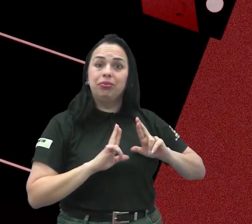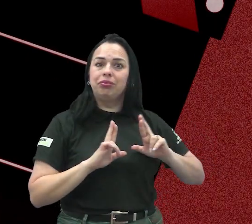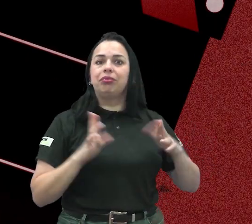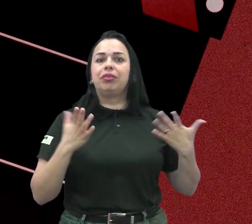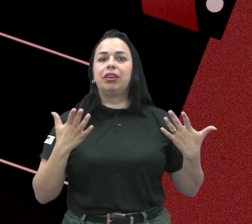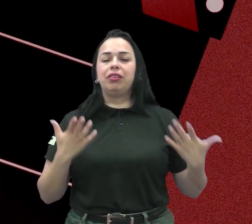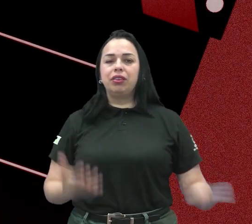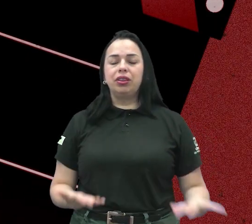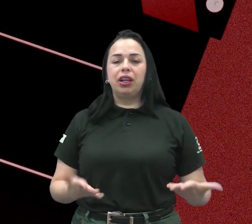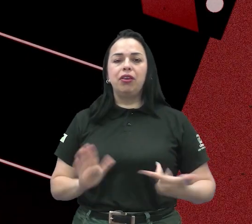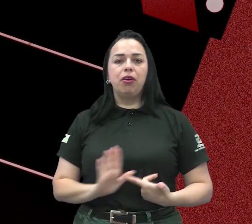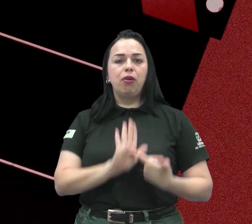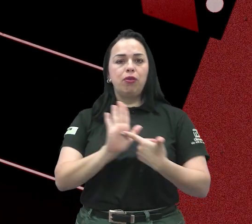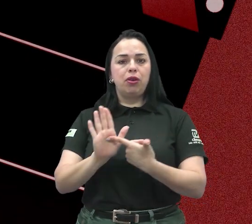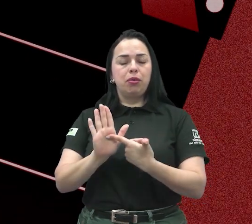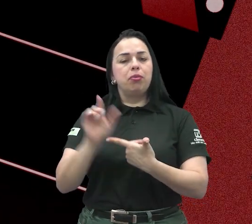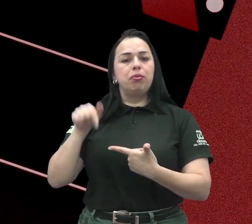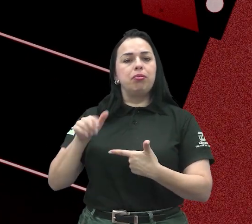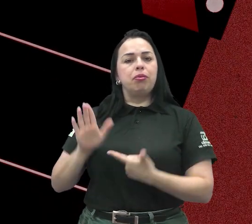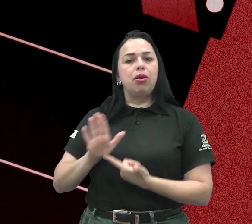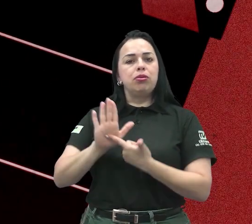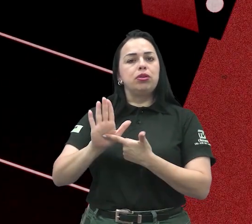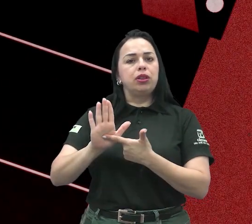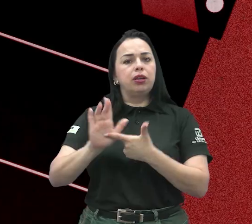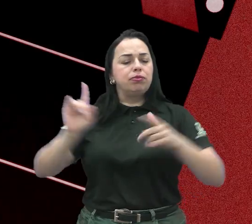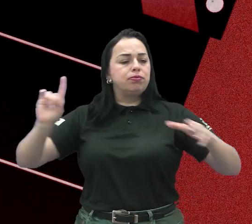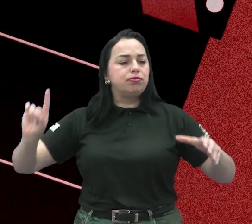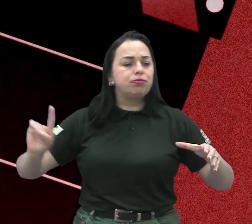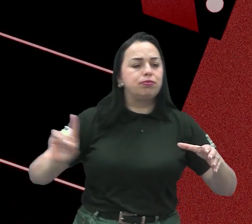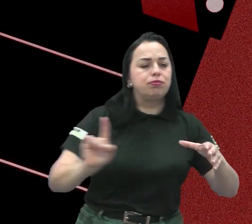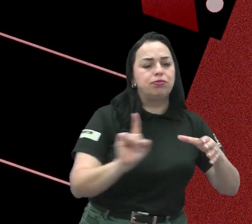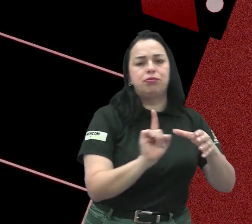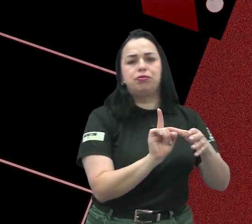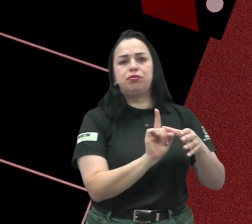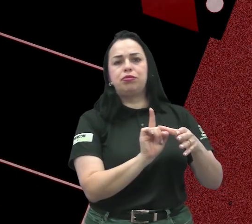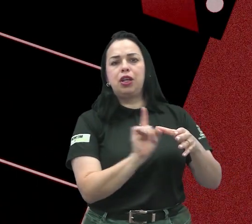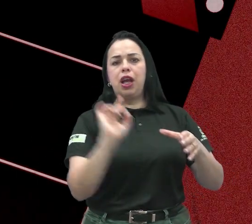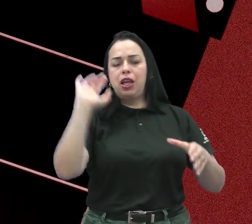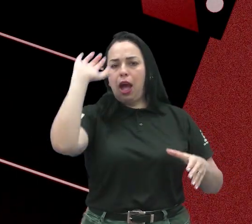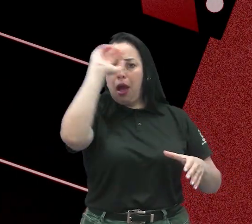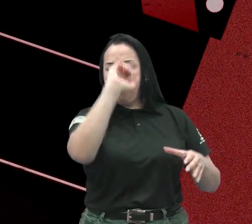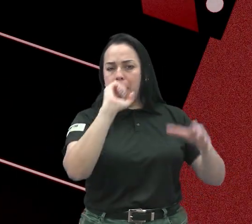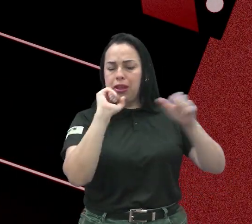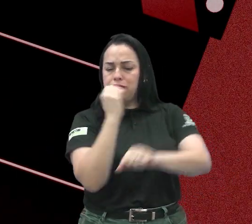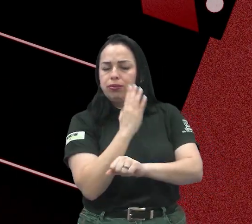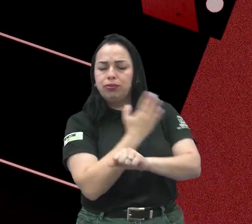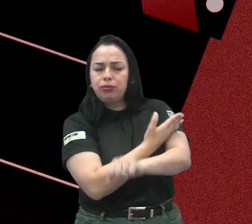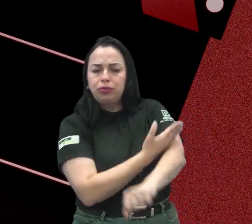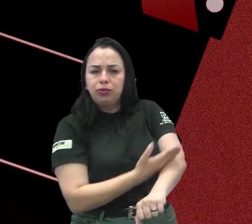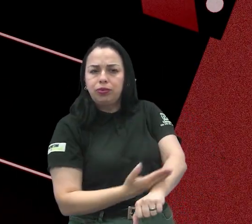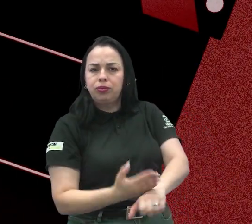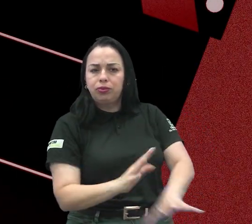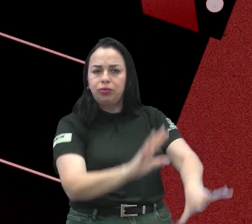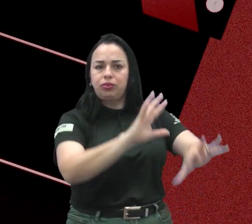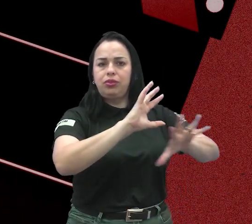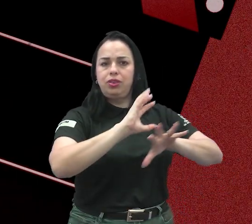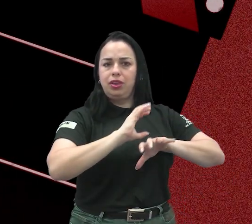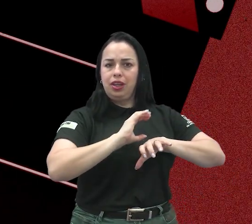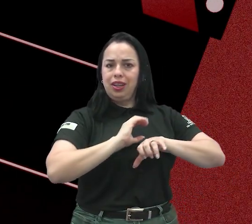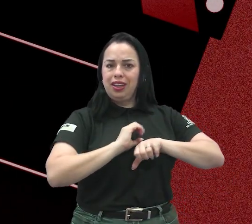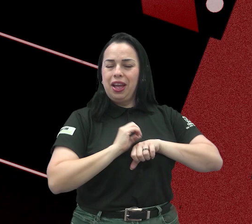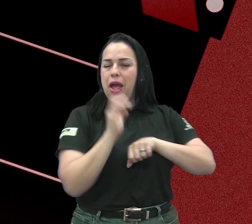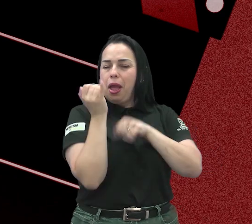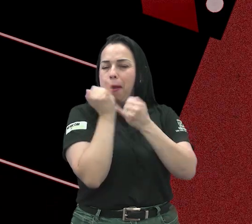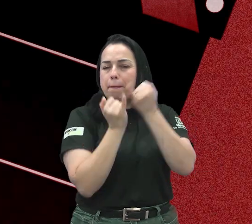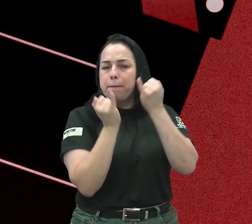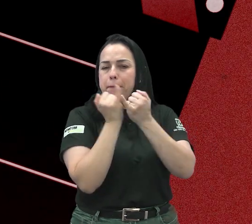filme mostra como ela se torna parte daquele ecossistema, aprende novos costumes e até se torna uma mãe